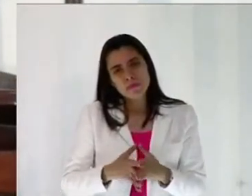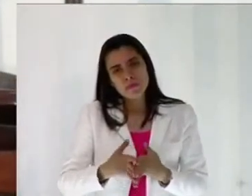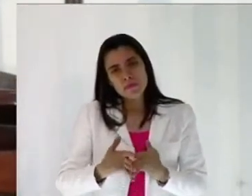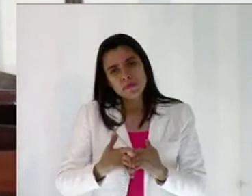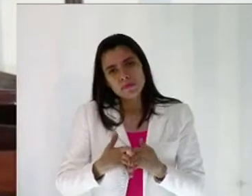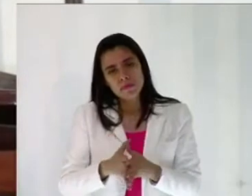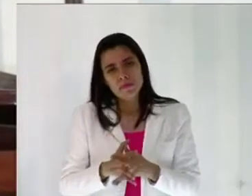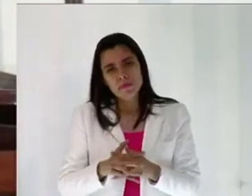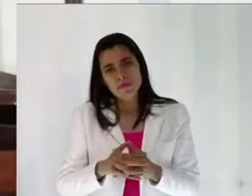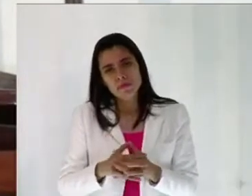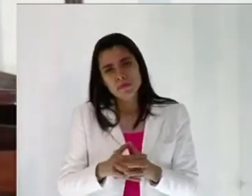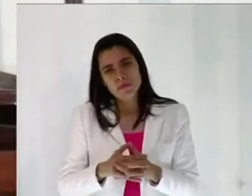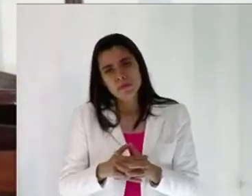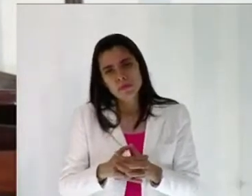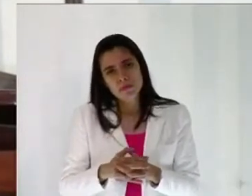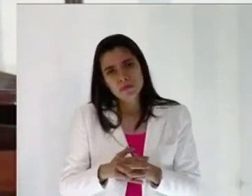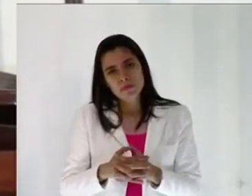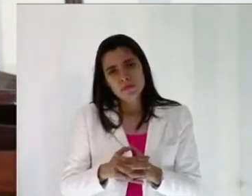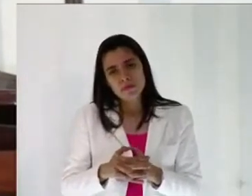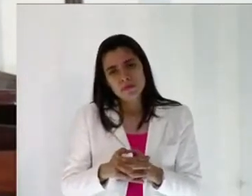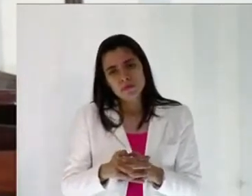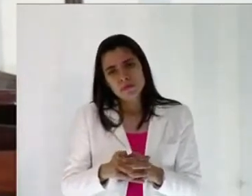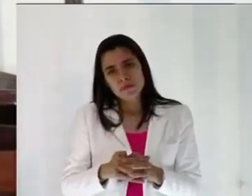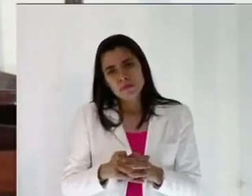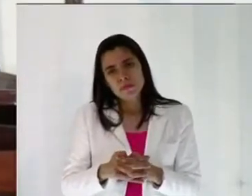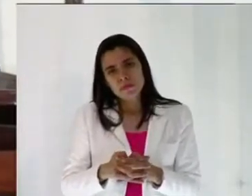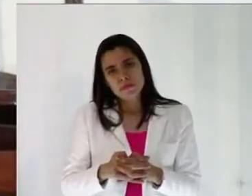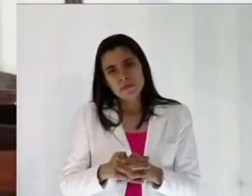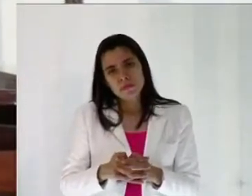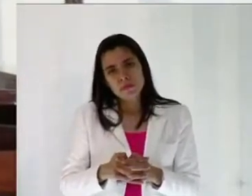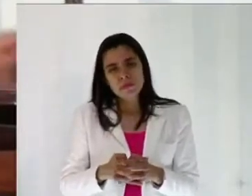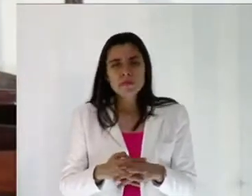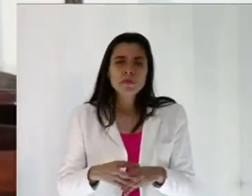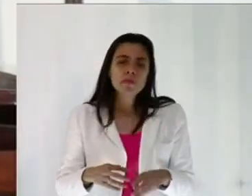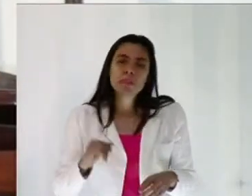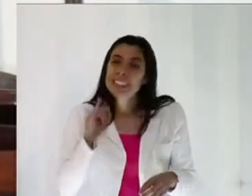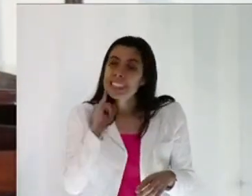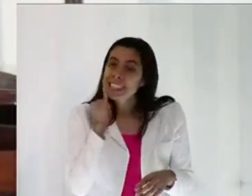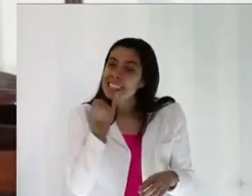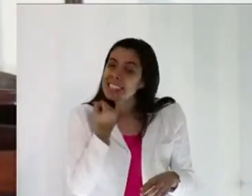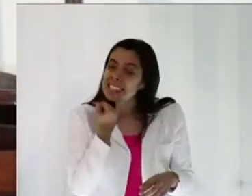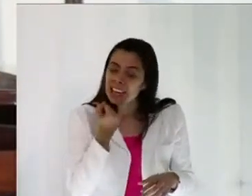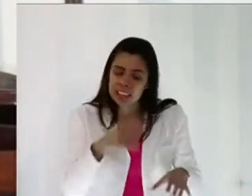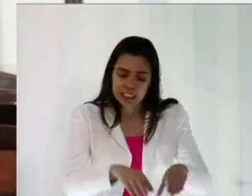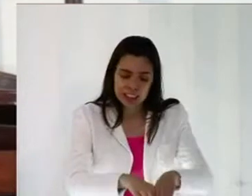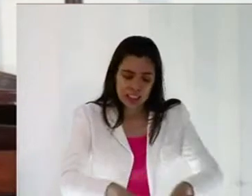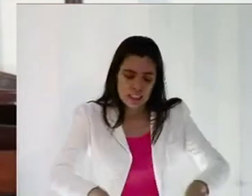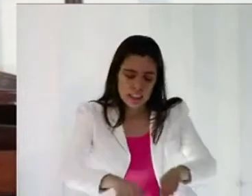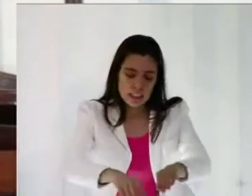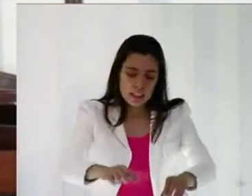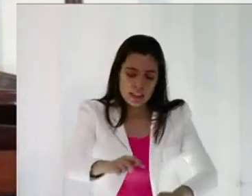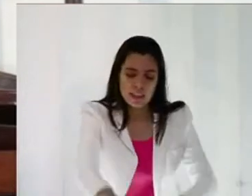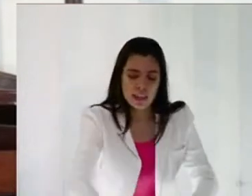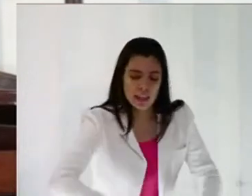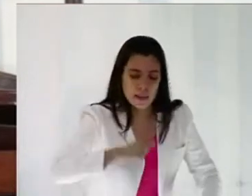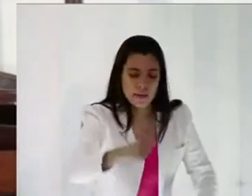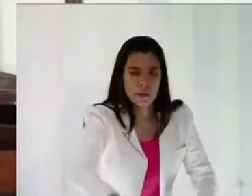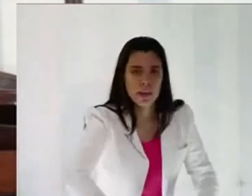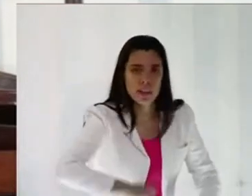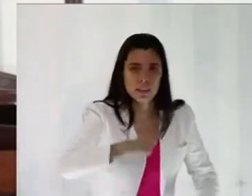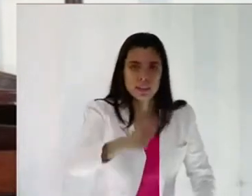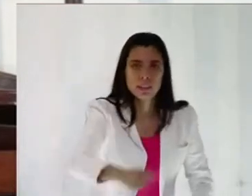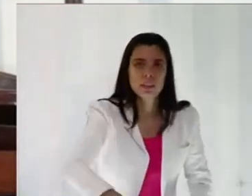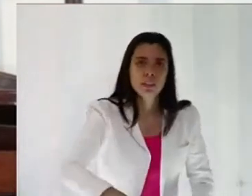Isaque amarrado sobre aquela lenha. E onde está o cutelo, irmãos? Na mão de Abraão.